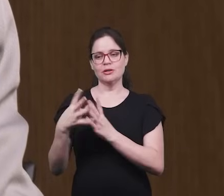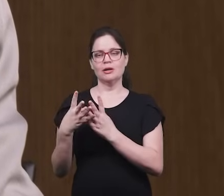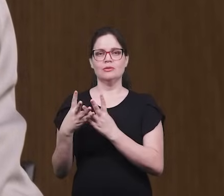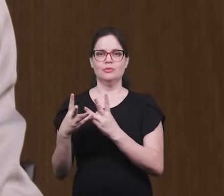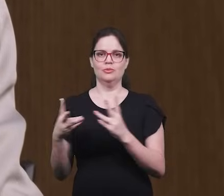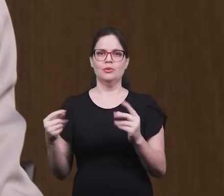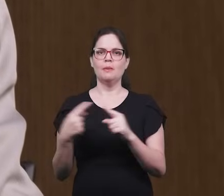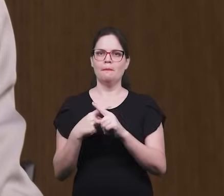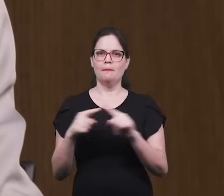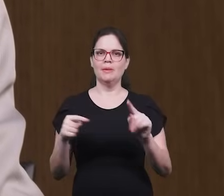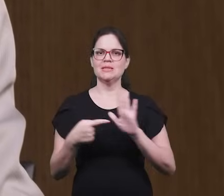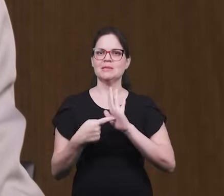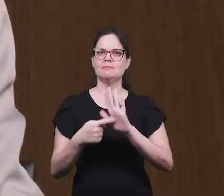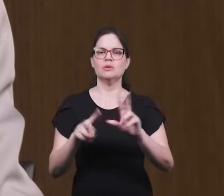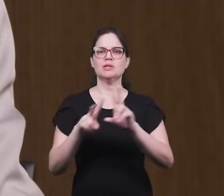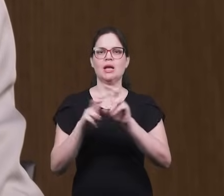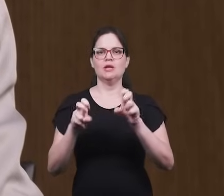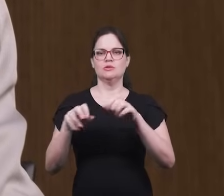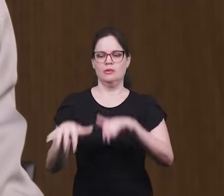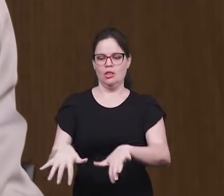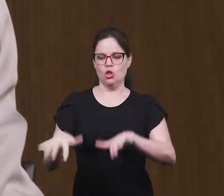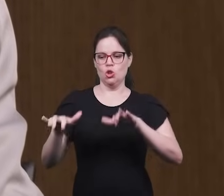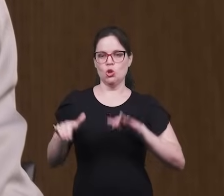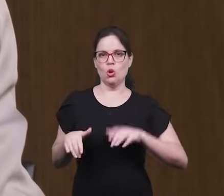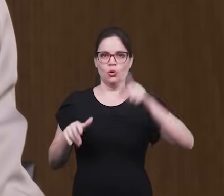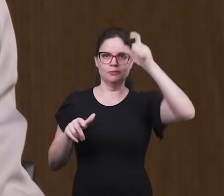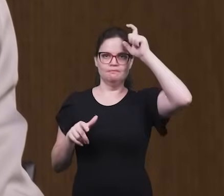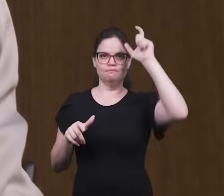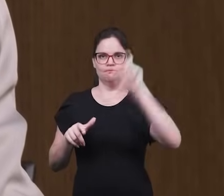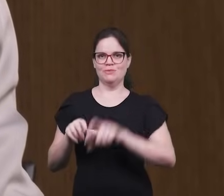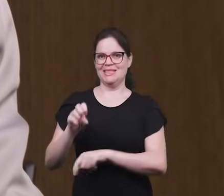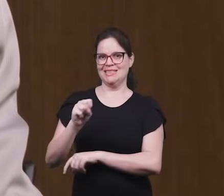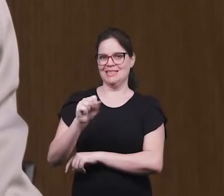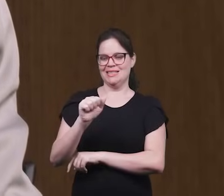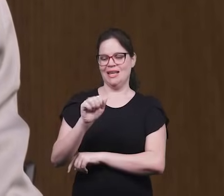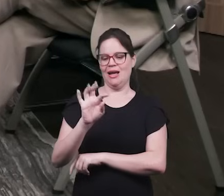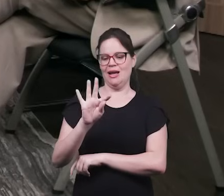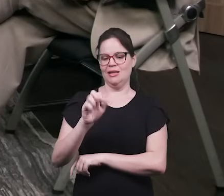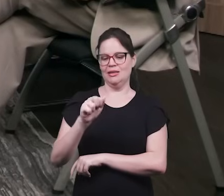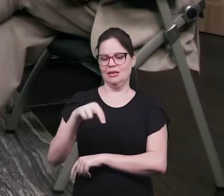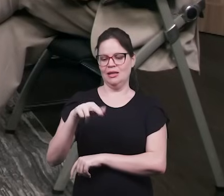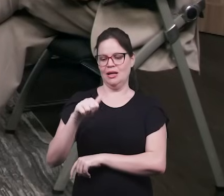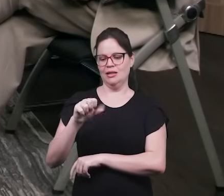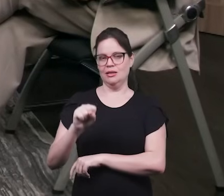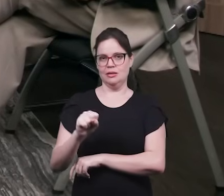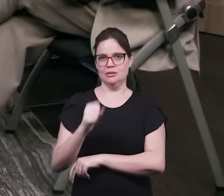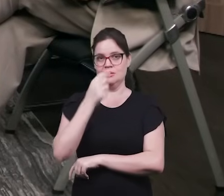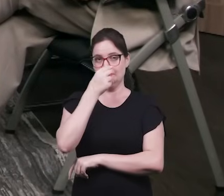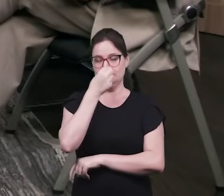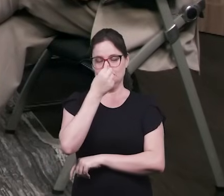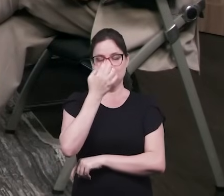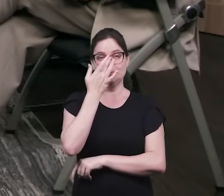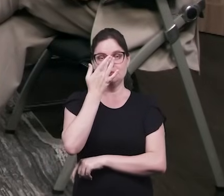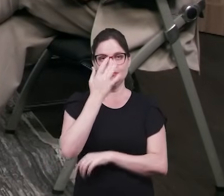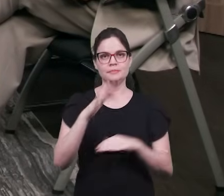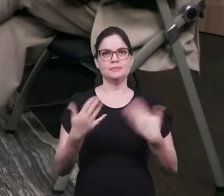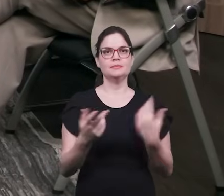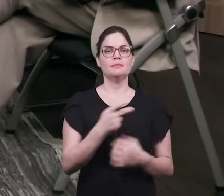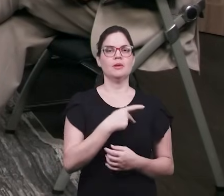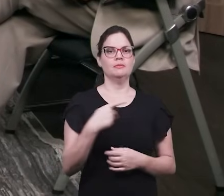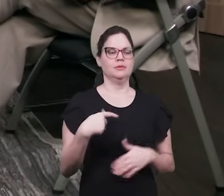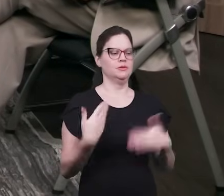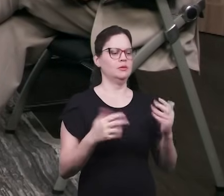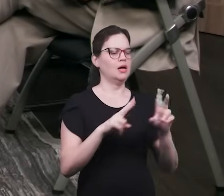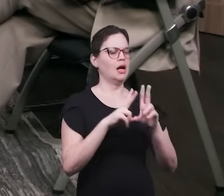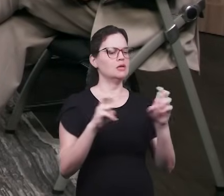se refere à expressão ao trono de Satanás nesse sentido. Muito bem. Pastor Douglas,